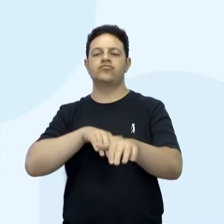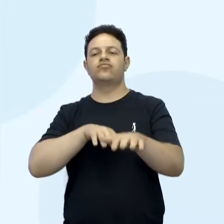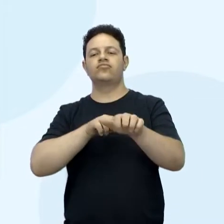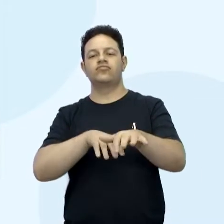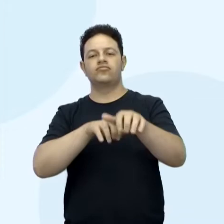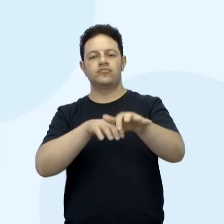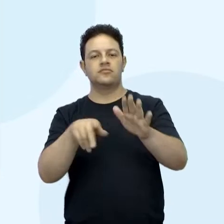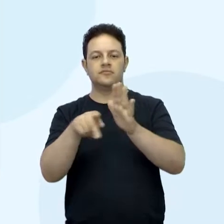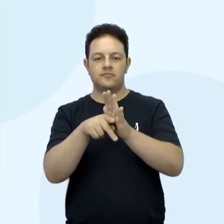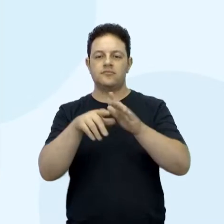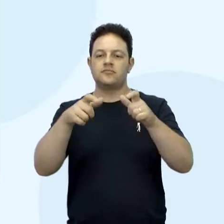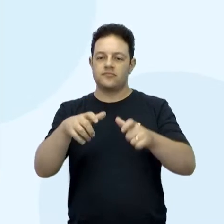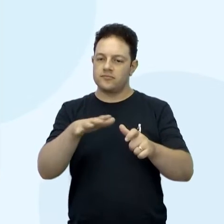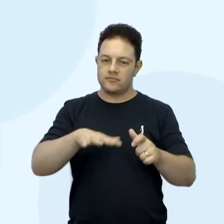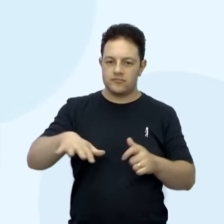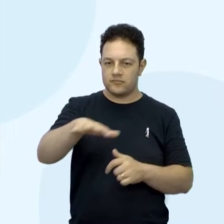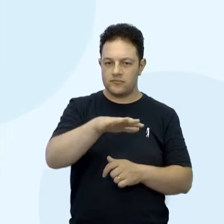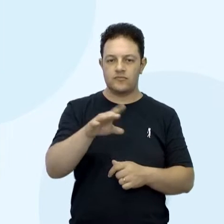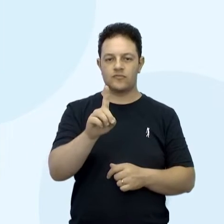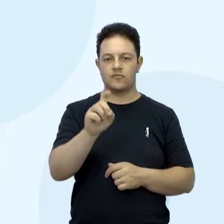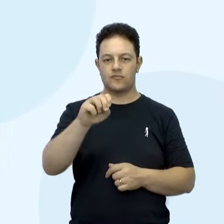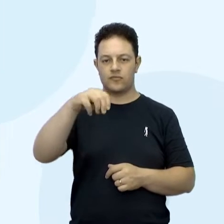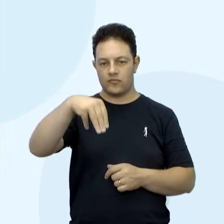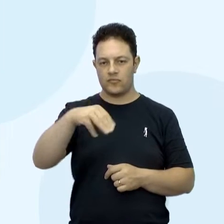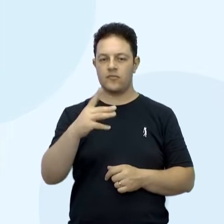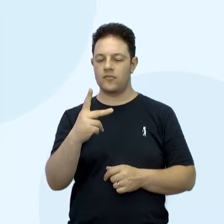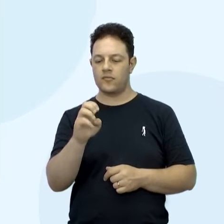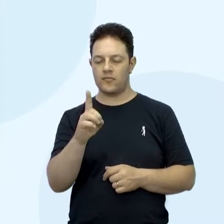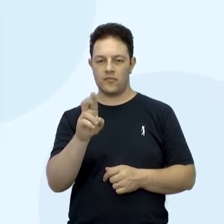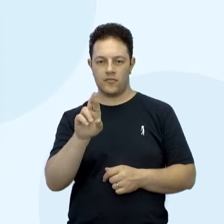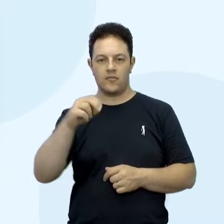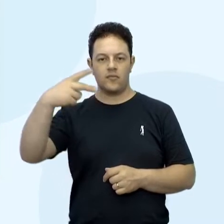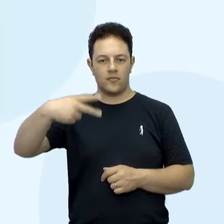da instalação da comarca na rua Dom Pedro II em